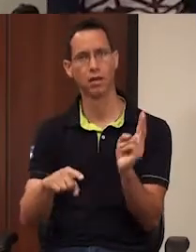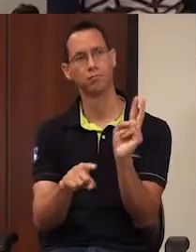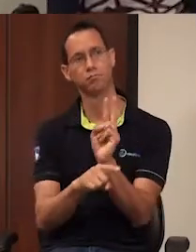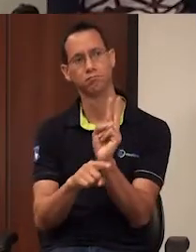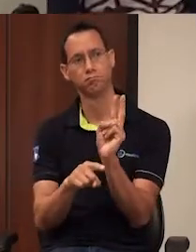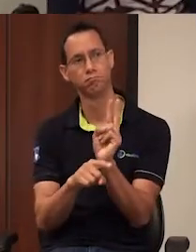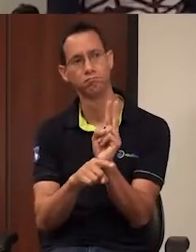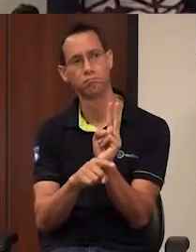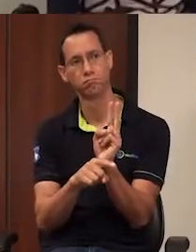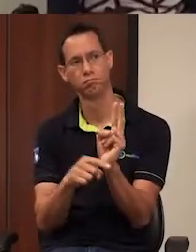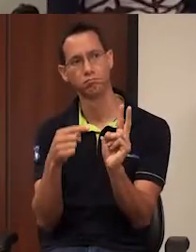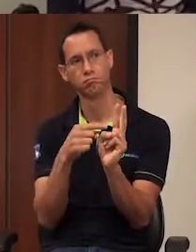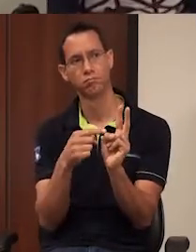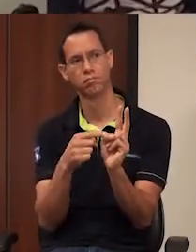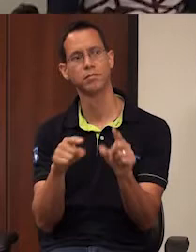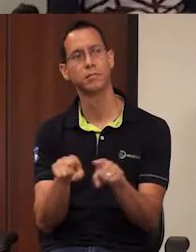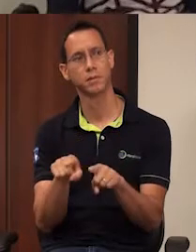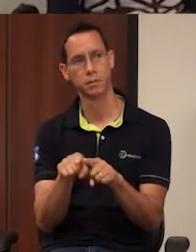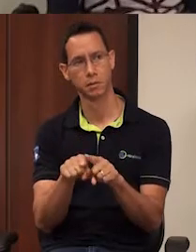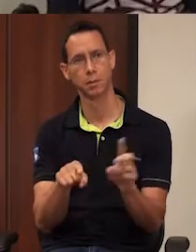e vilipendiado por eles também.